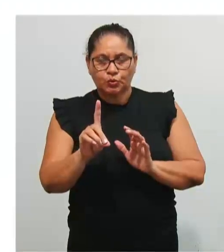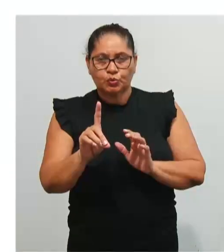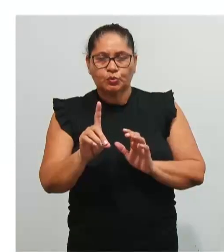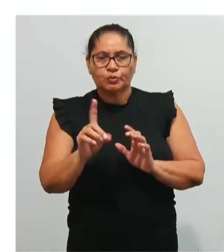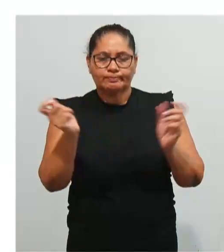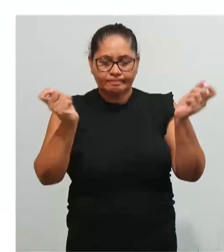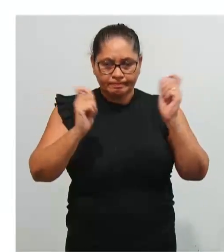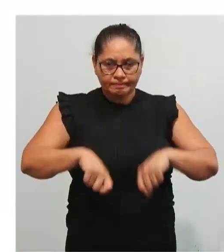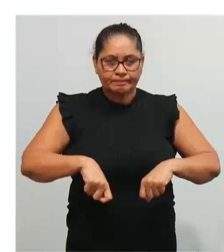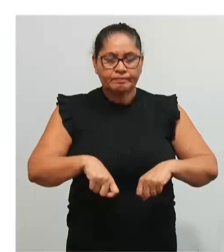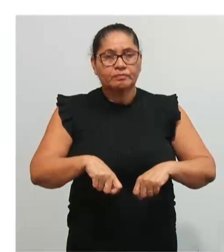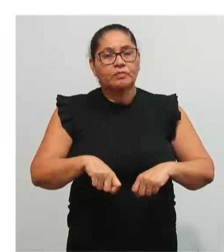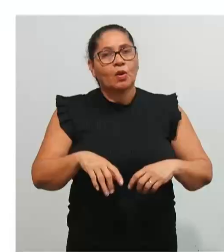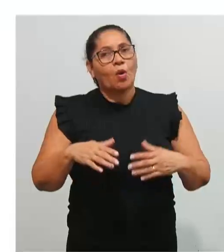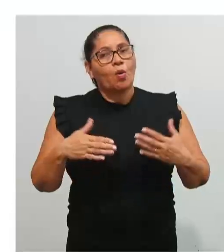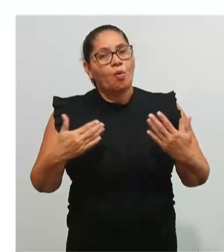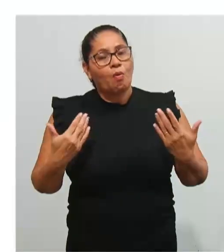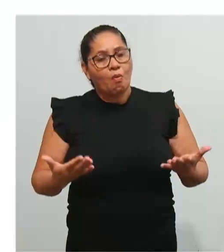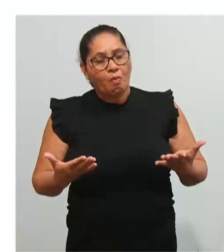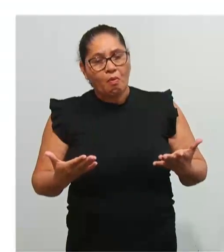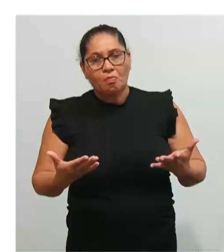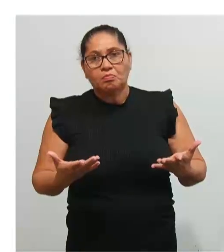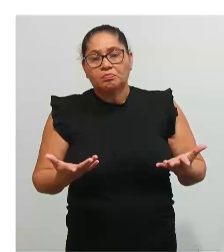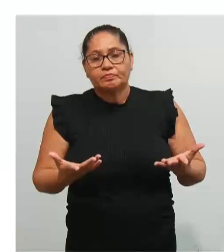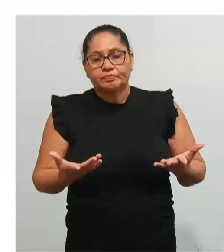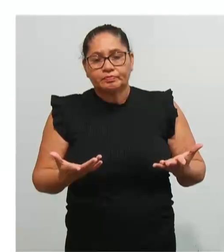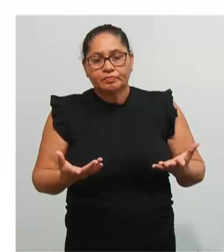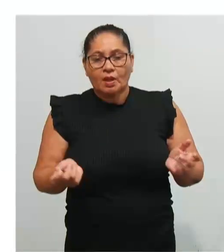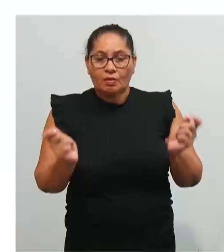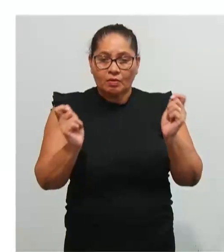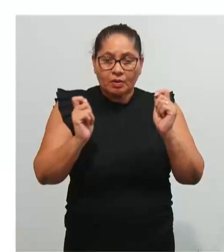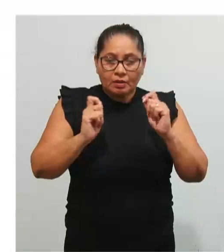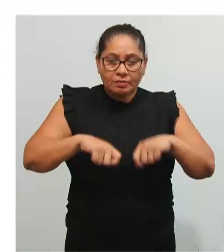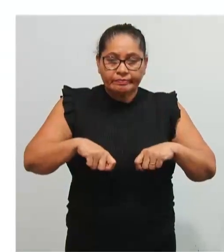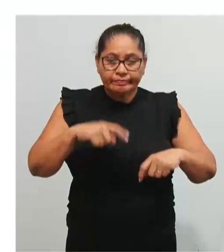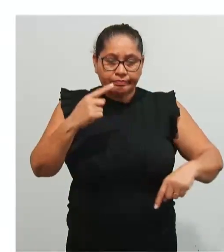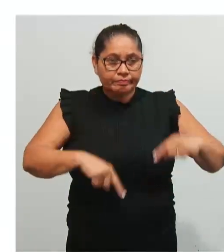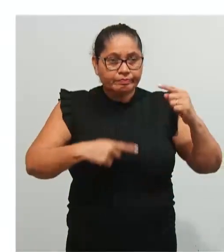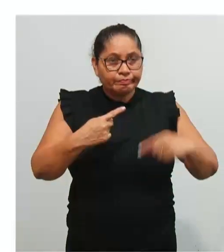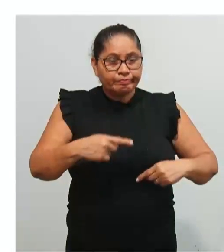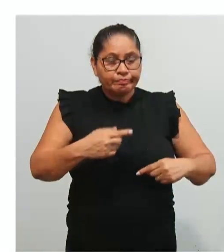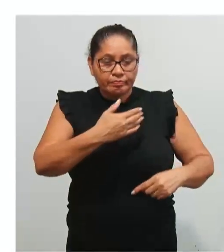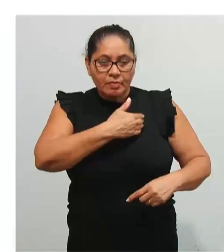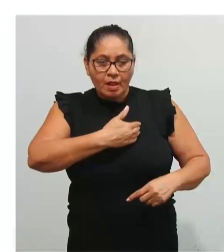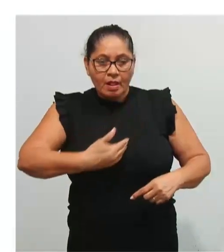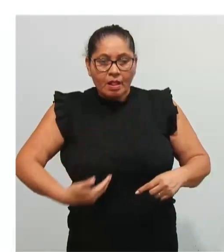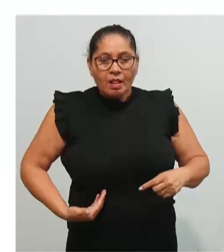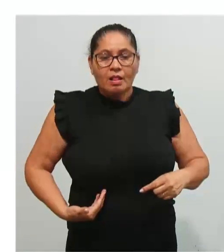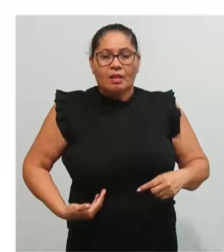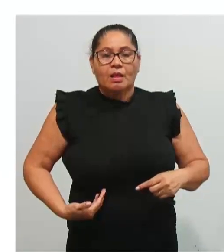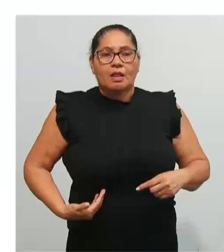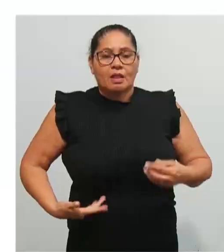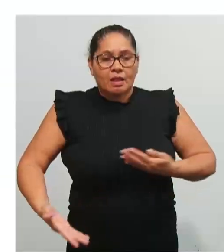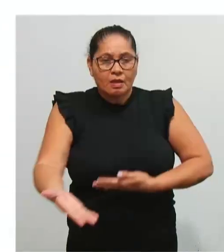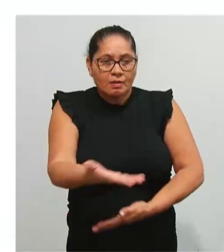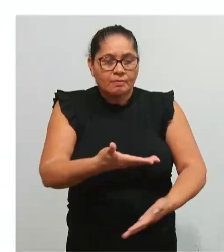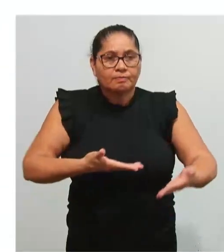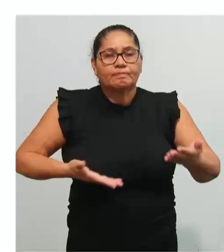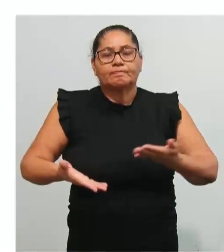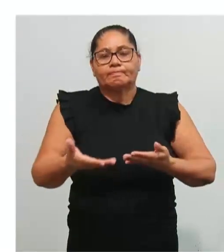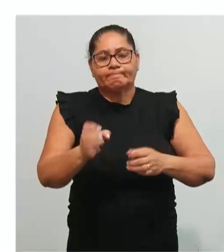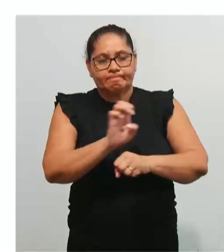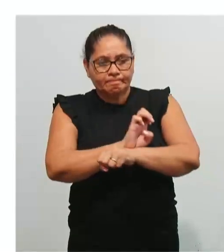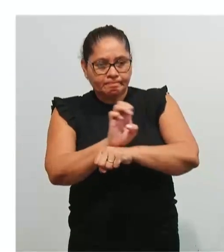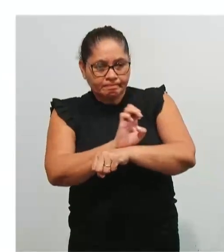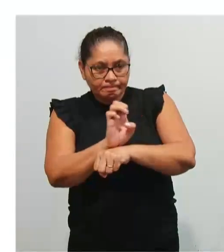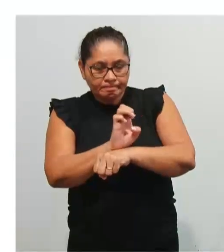governar. Ou seja, governabilidade é uma capacidade política de governar derivada da relação de legitimidade do